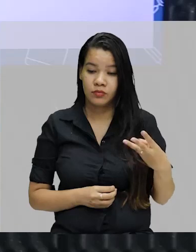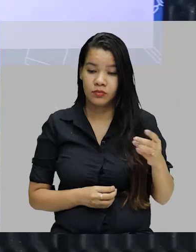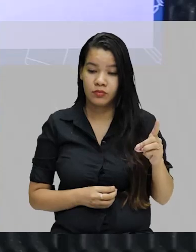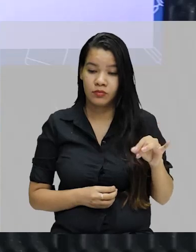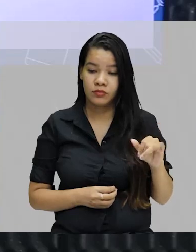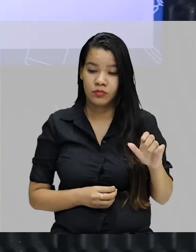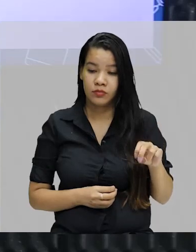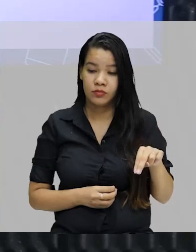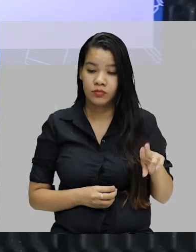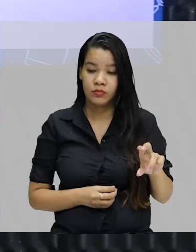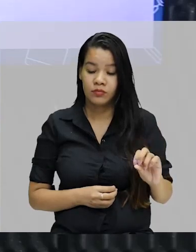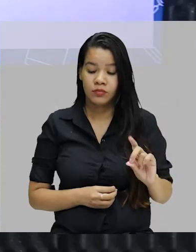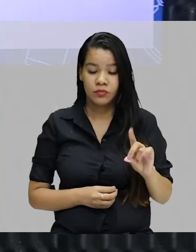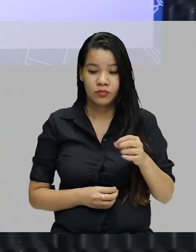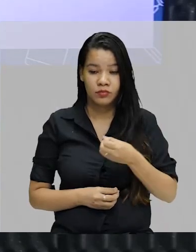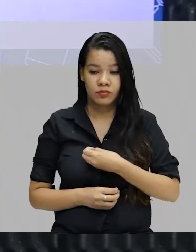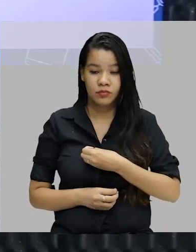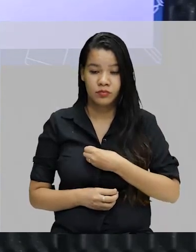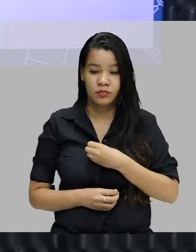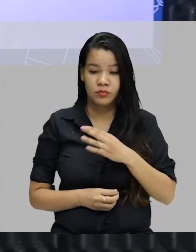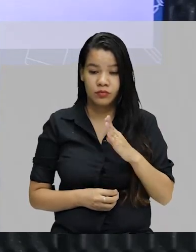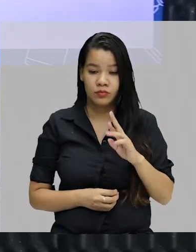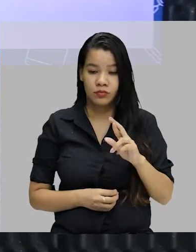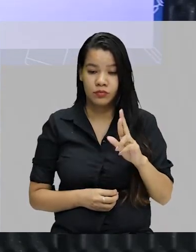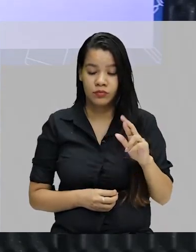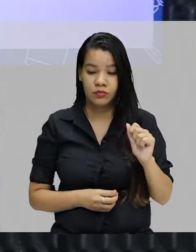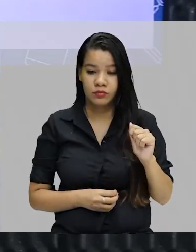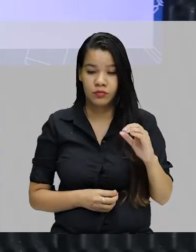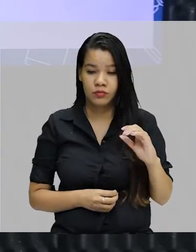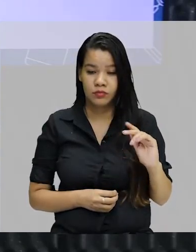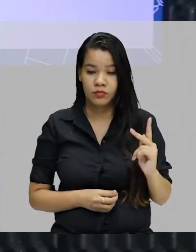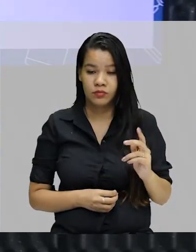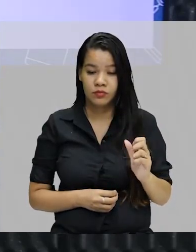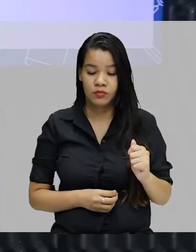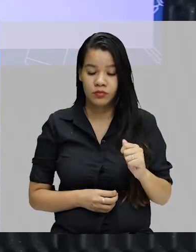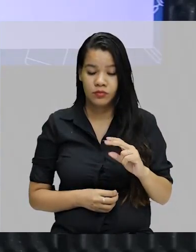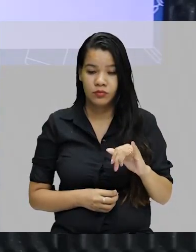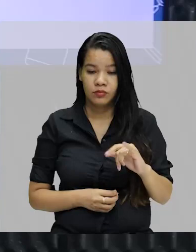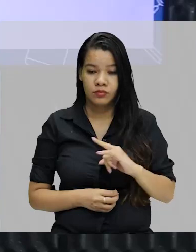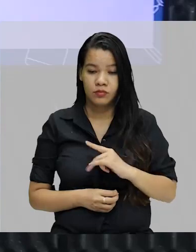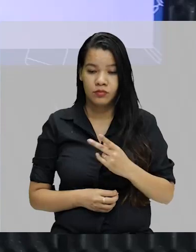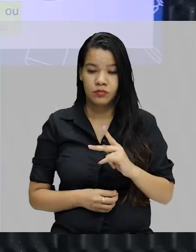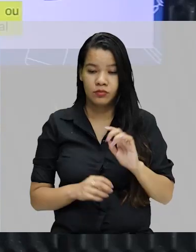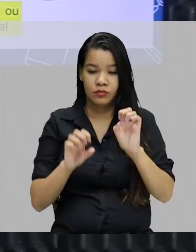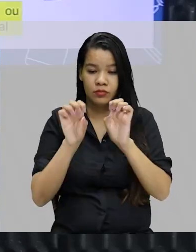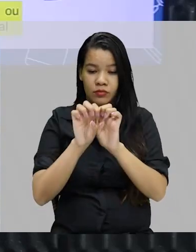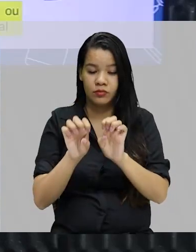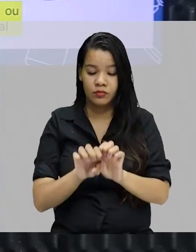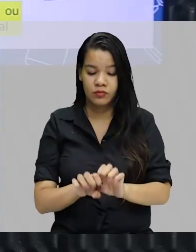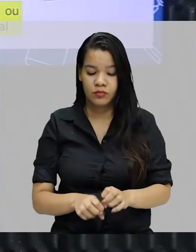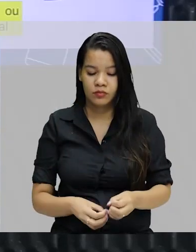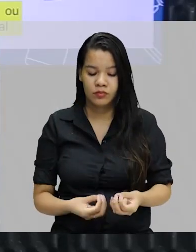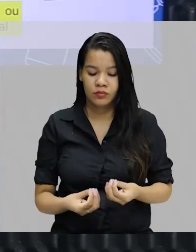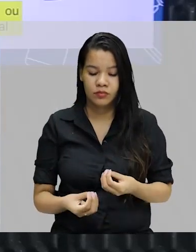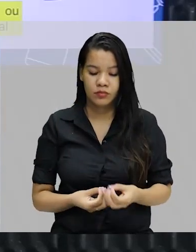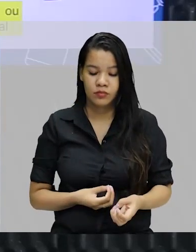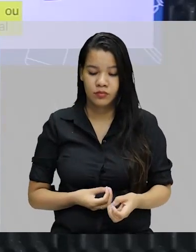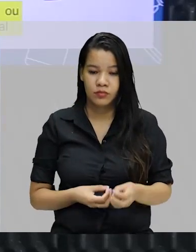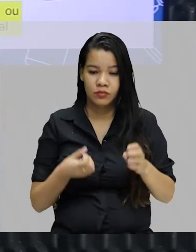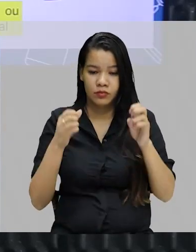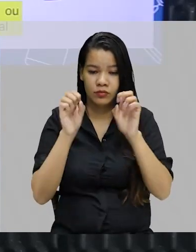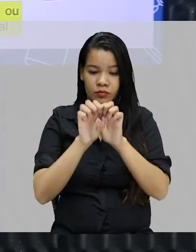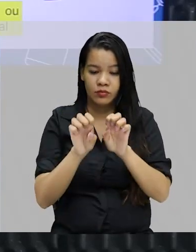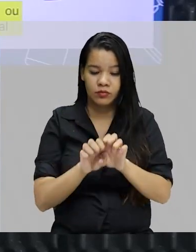polímero natural borracha, certo? Então a borracha natural vai ter essa estrutura como a estrutura,